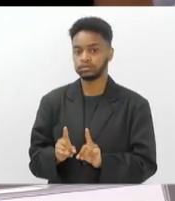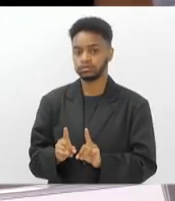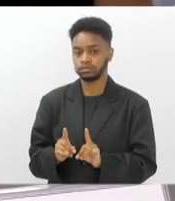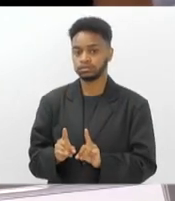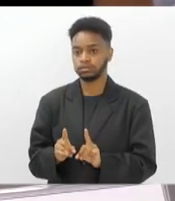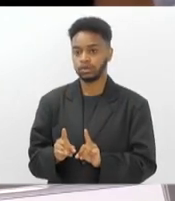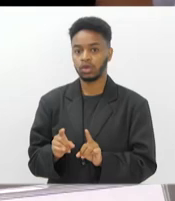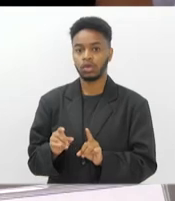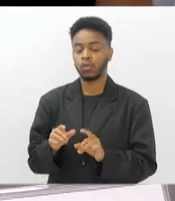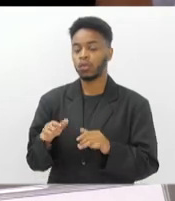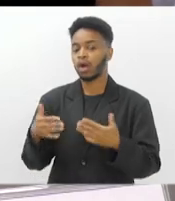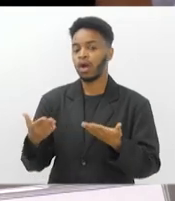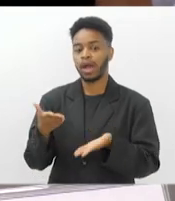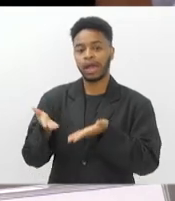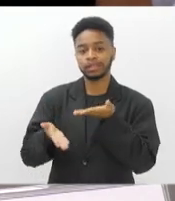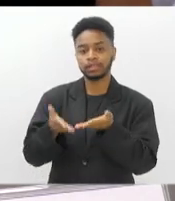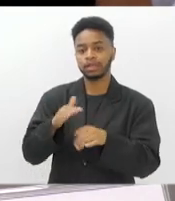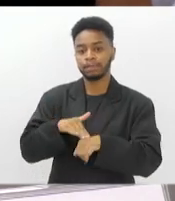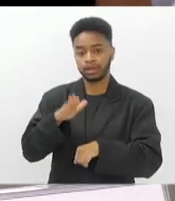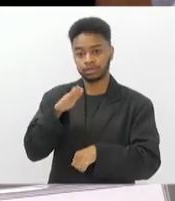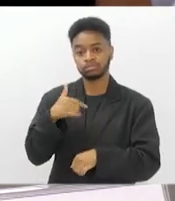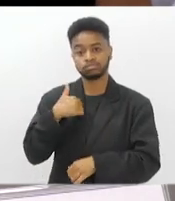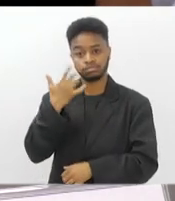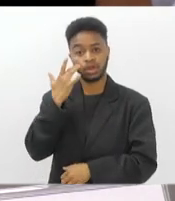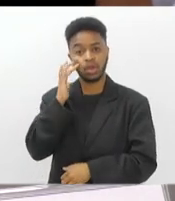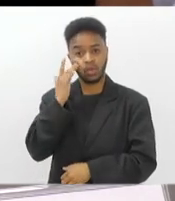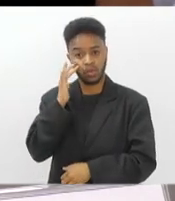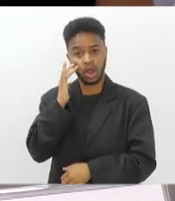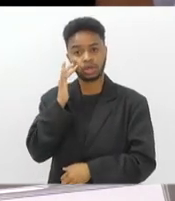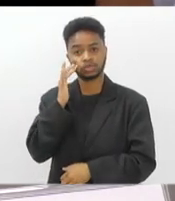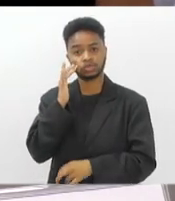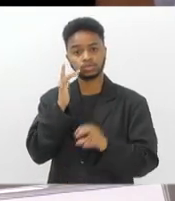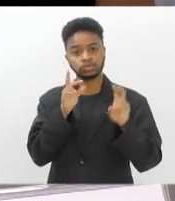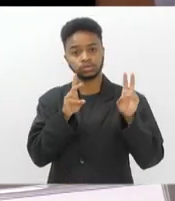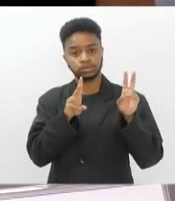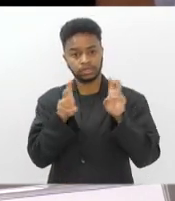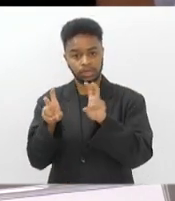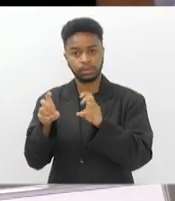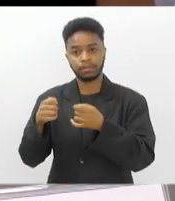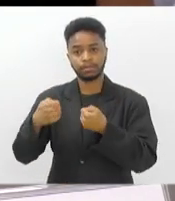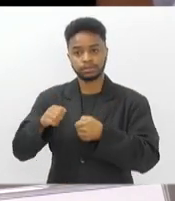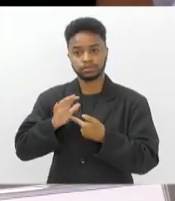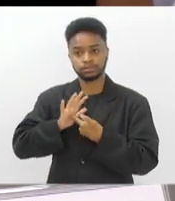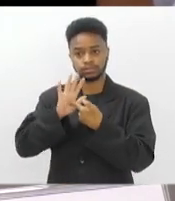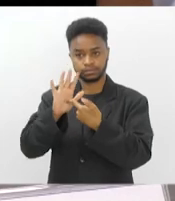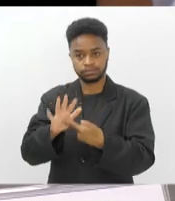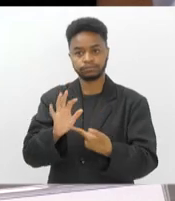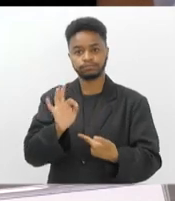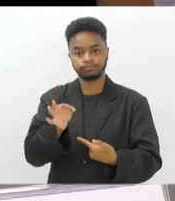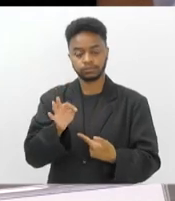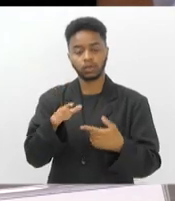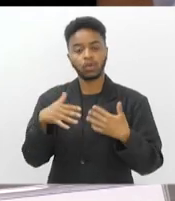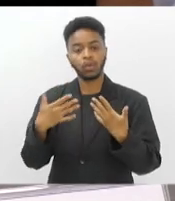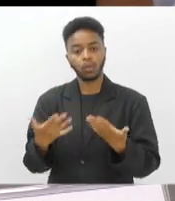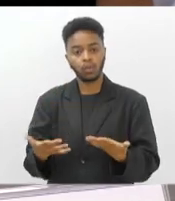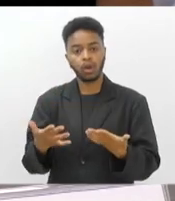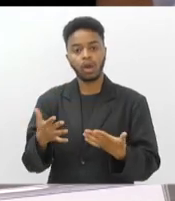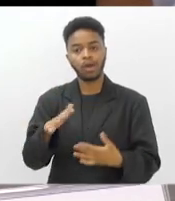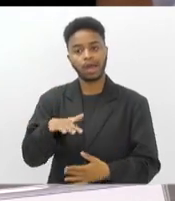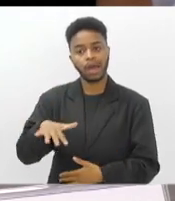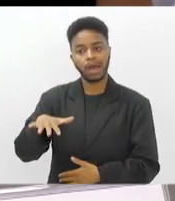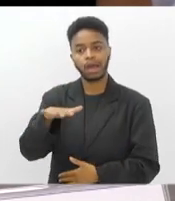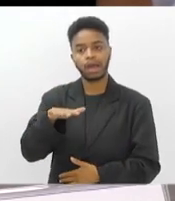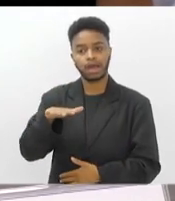que eles mais atendem eu acho que essas questões eles precisam explicitar né Qual é a rede